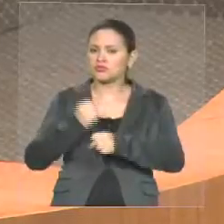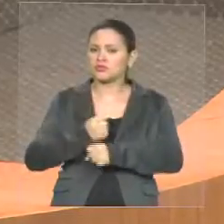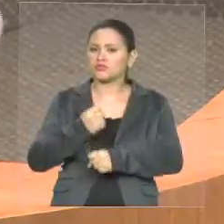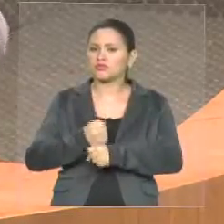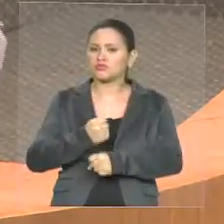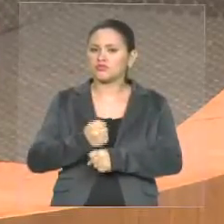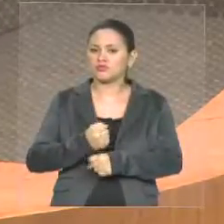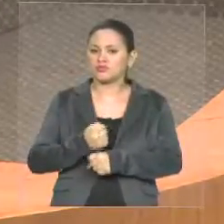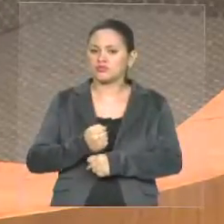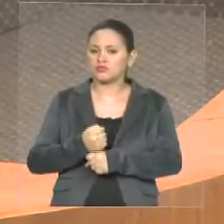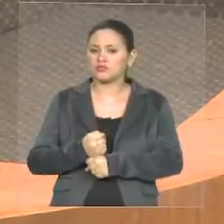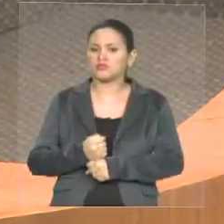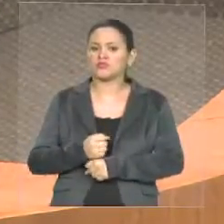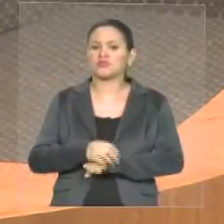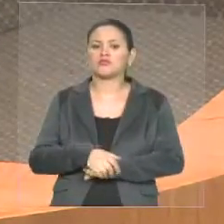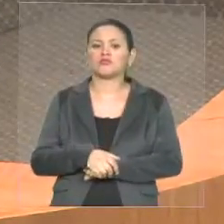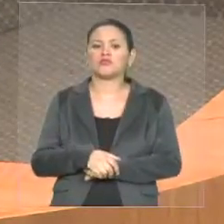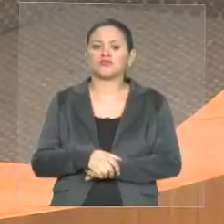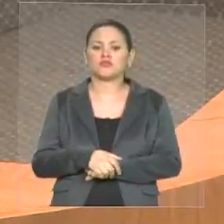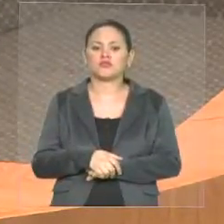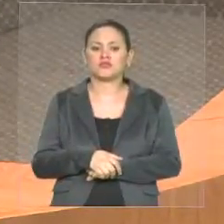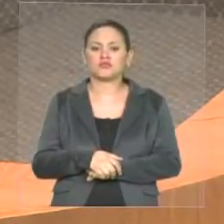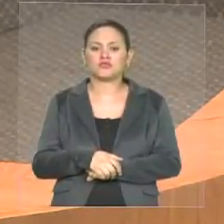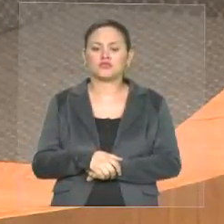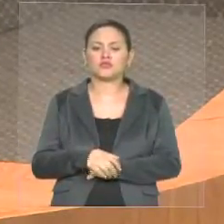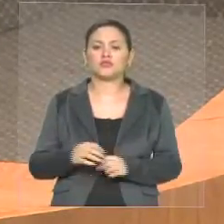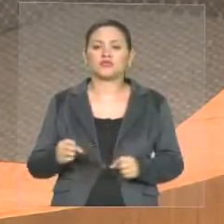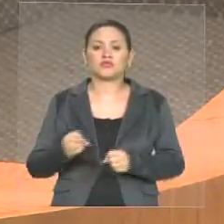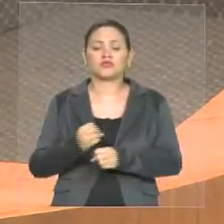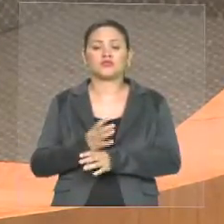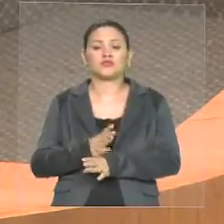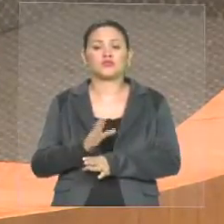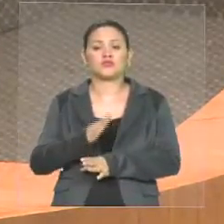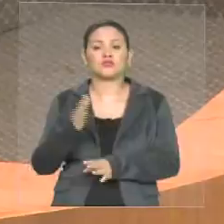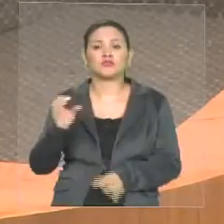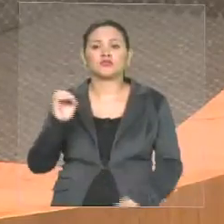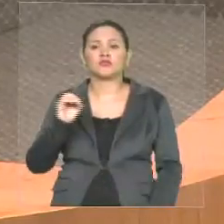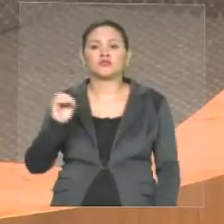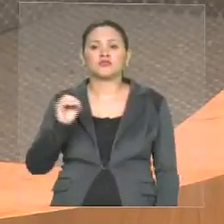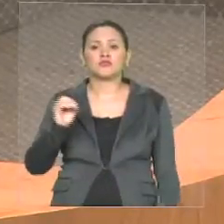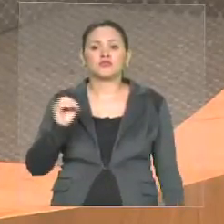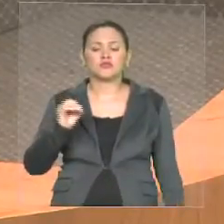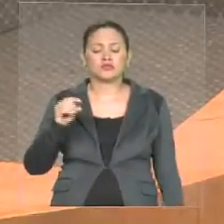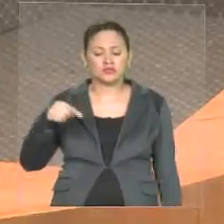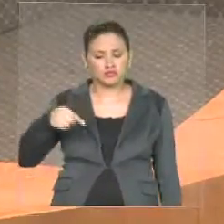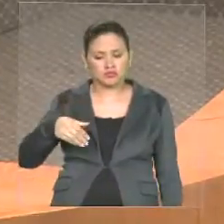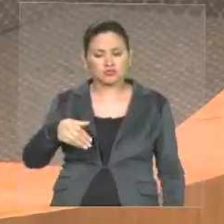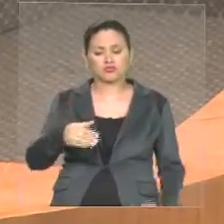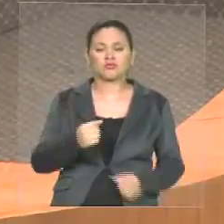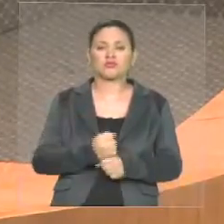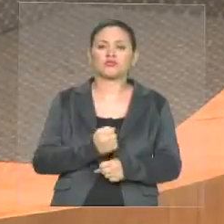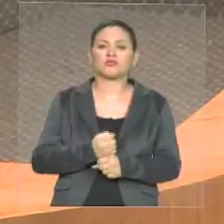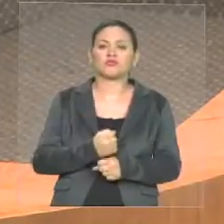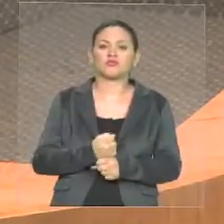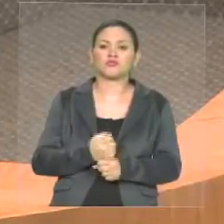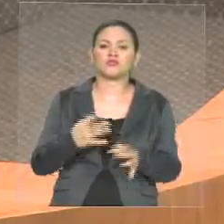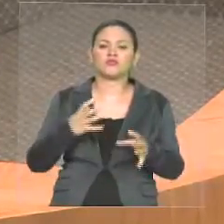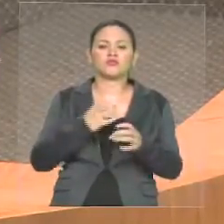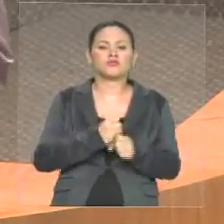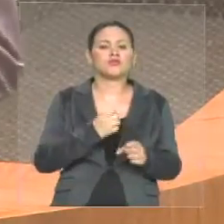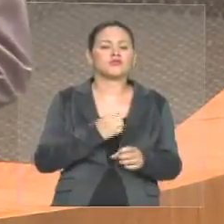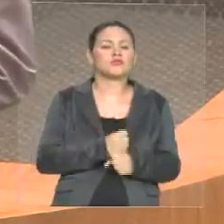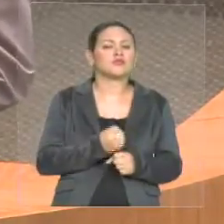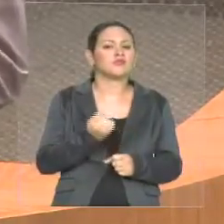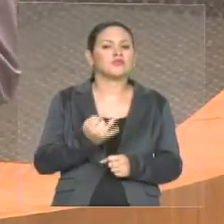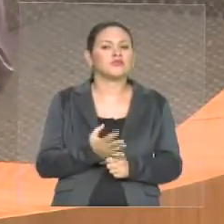curso, a programação é que seja entregue em outubro deste ano, o orçamento é em torno de 6 milhões de reais, não é